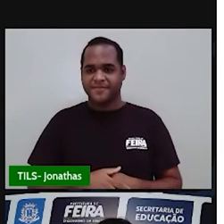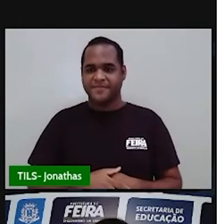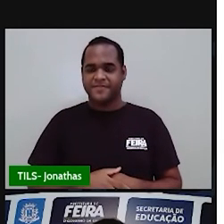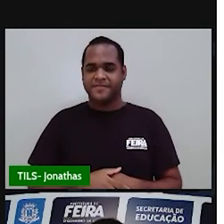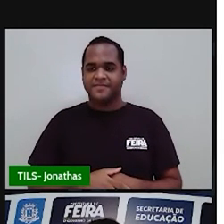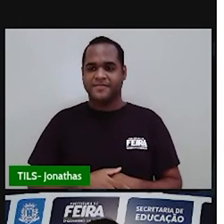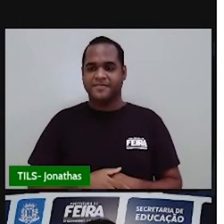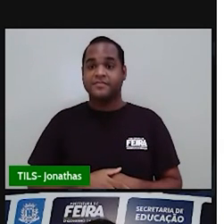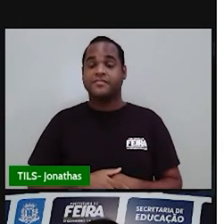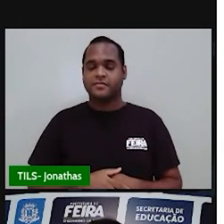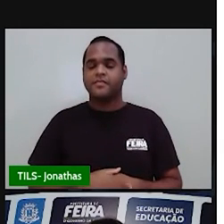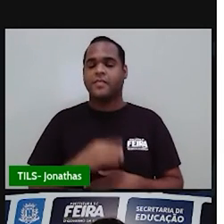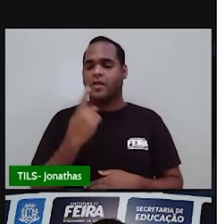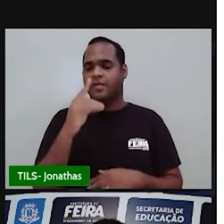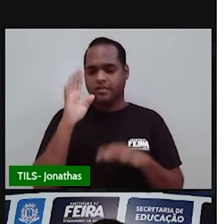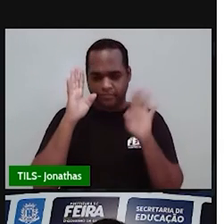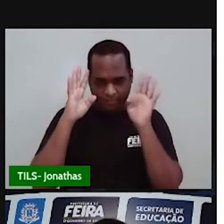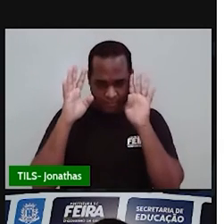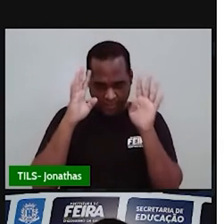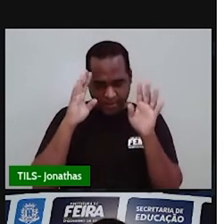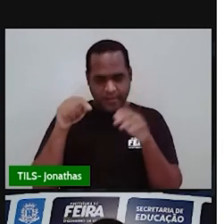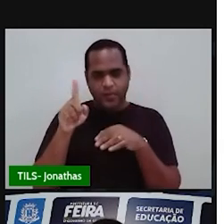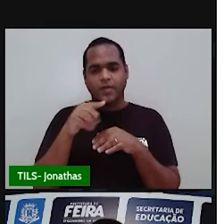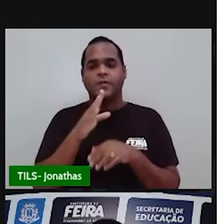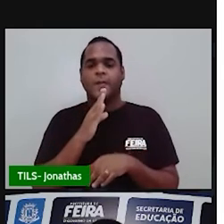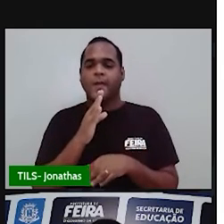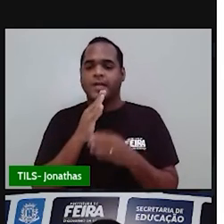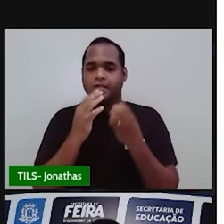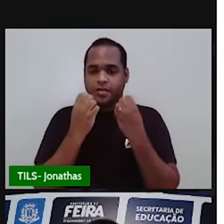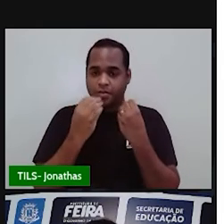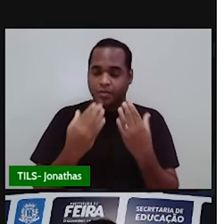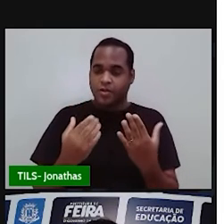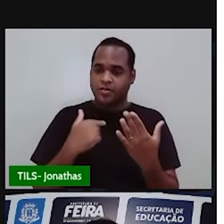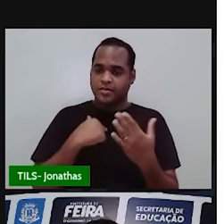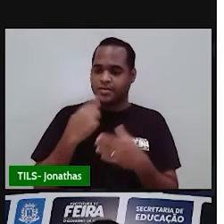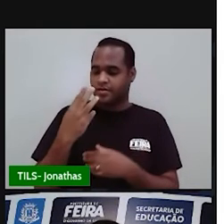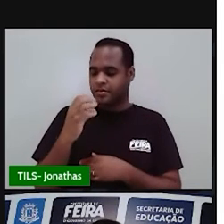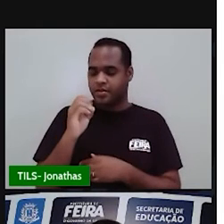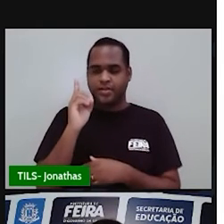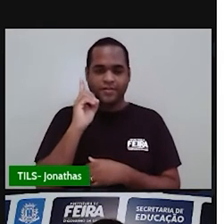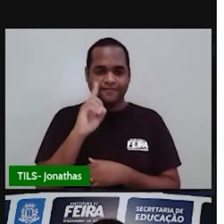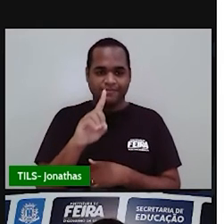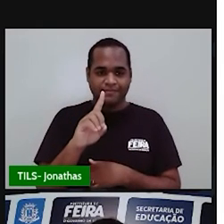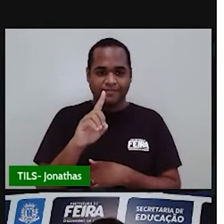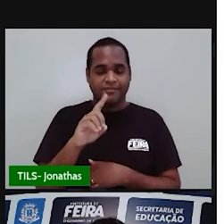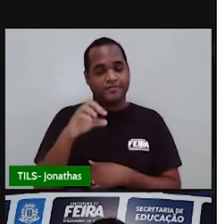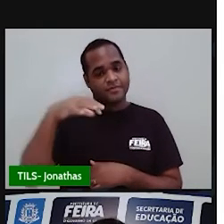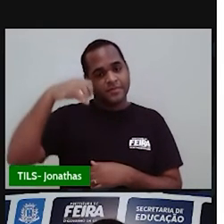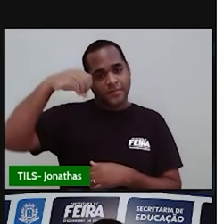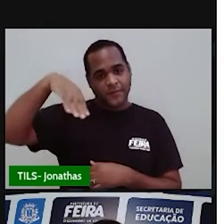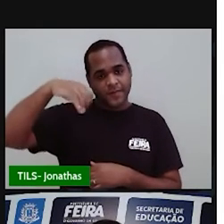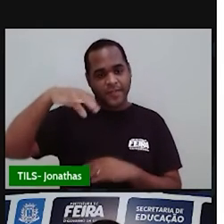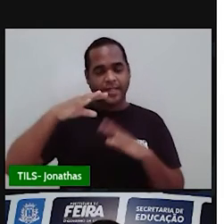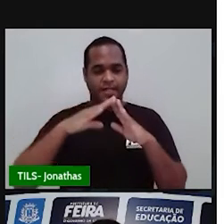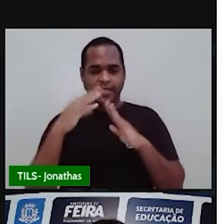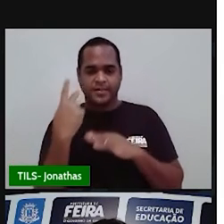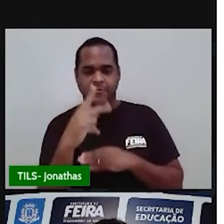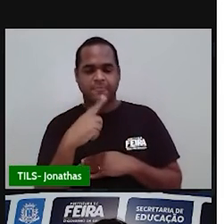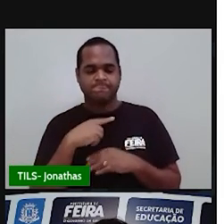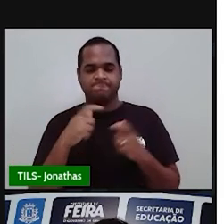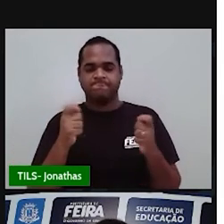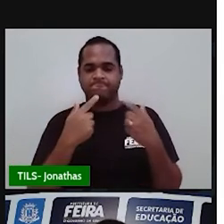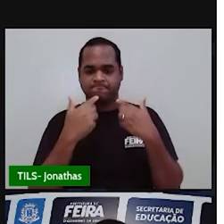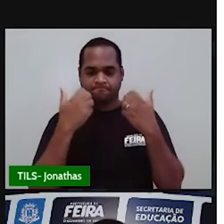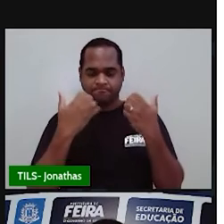pensar que você deseja conhecer o consumo em 30 dias de uma lâmpada na sua casa e digamos que